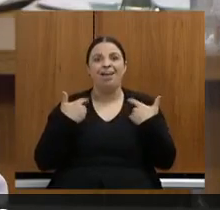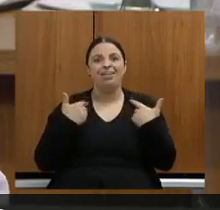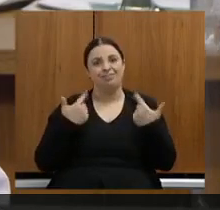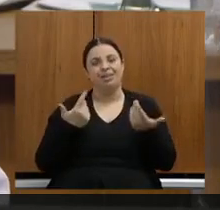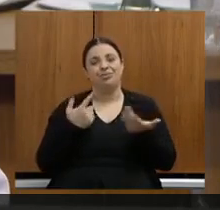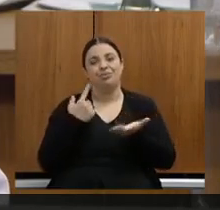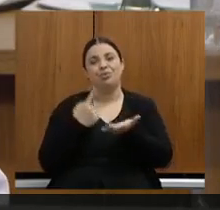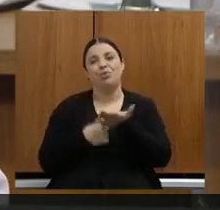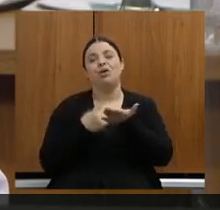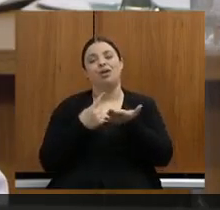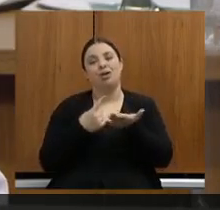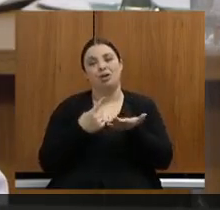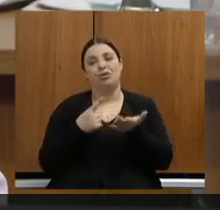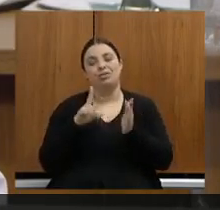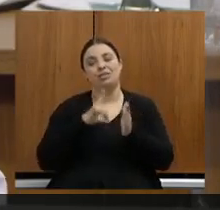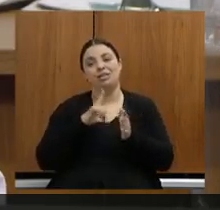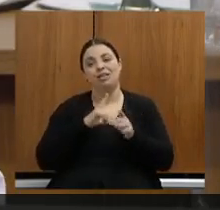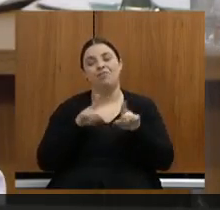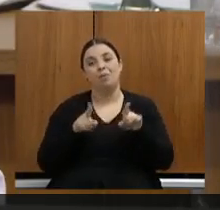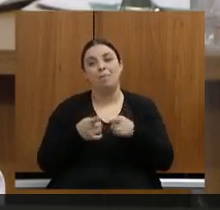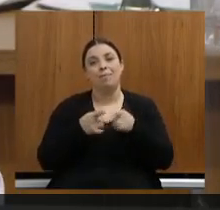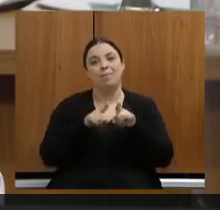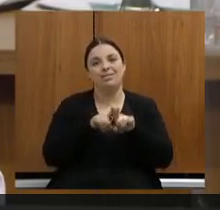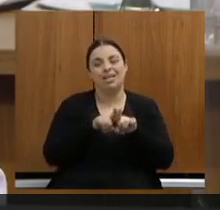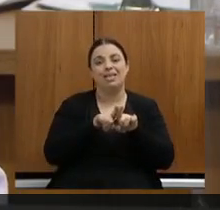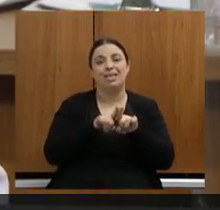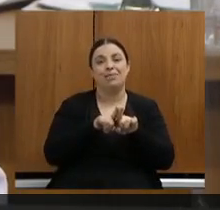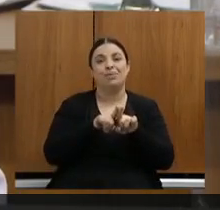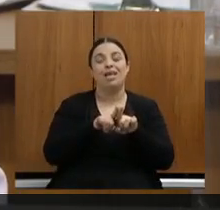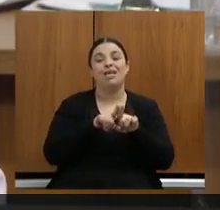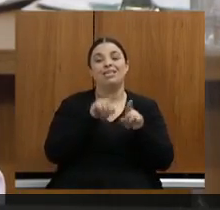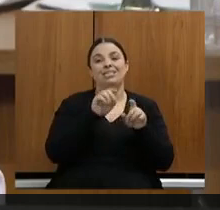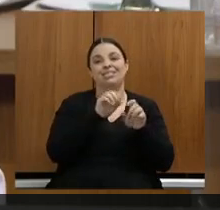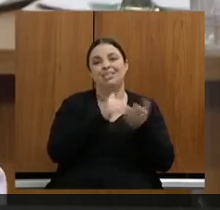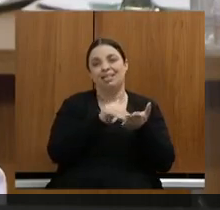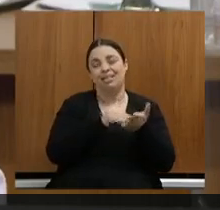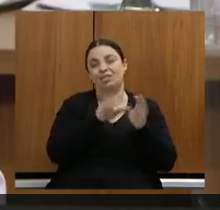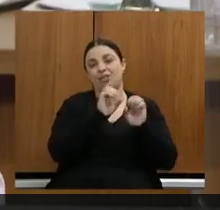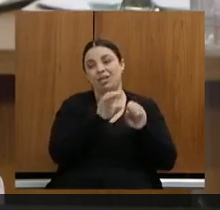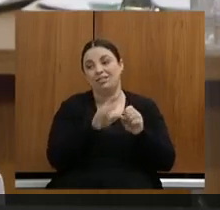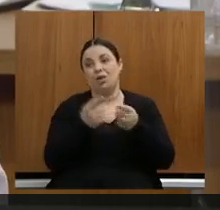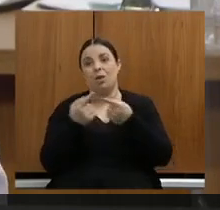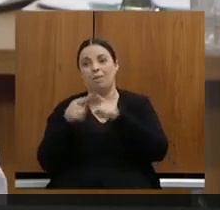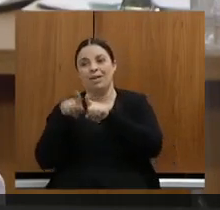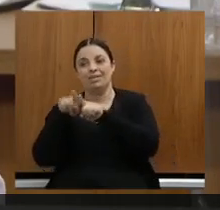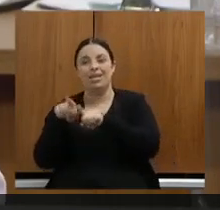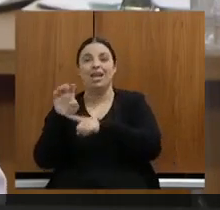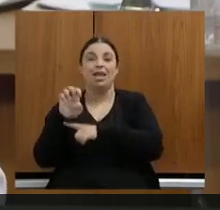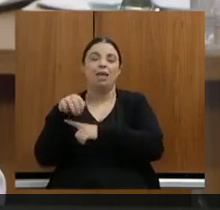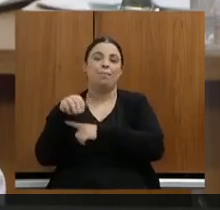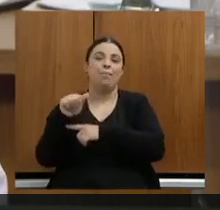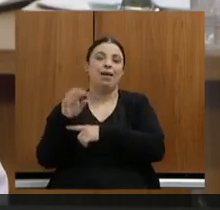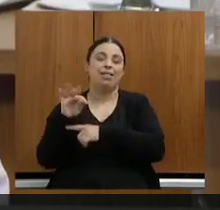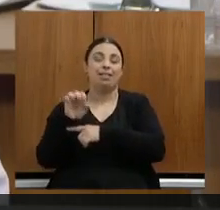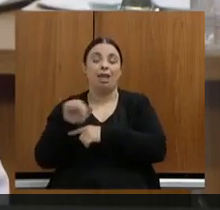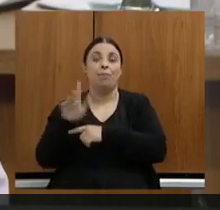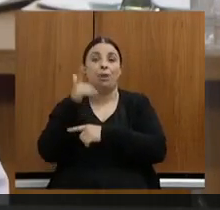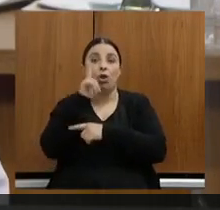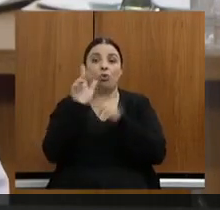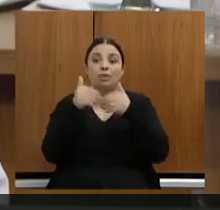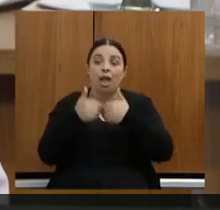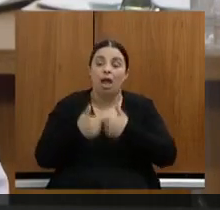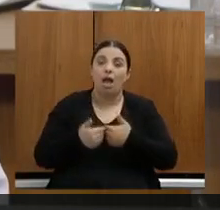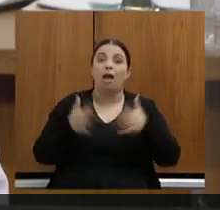acordo que foi não termo de parceria entre a secretaria de educação EA Emater porque a gente amplie e o